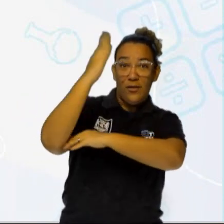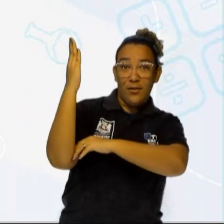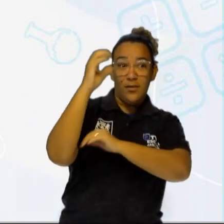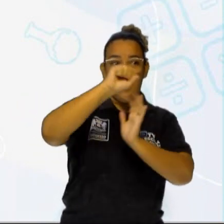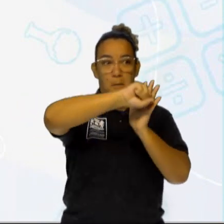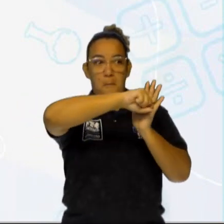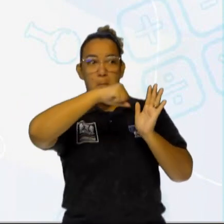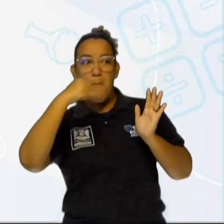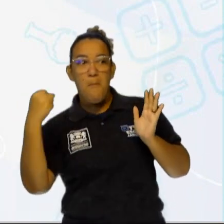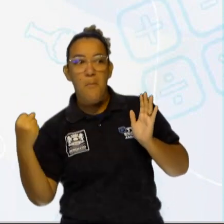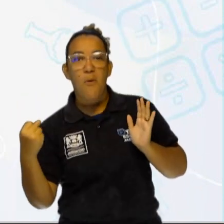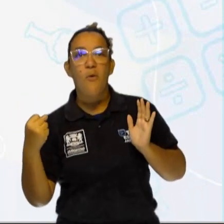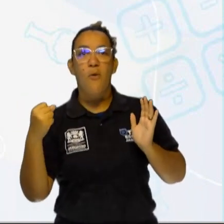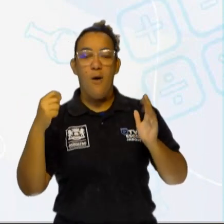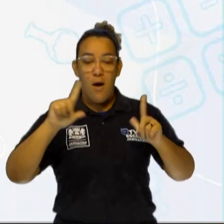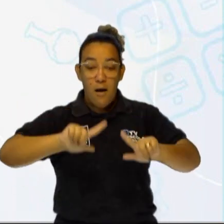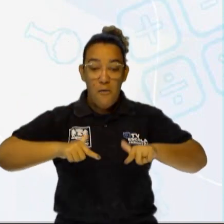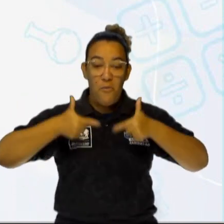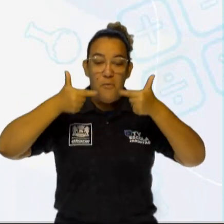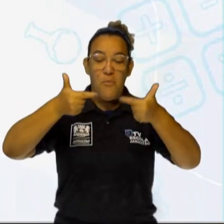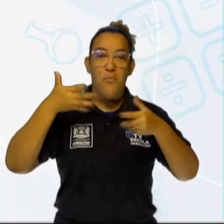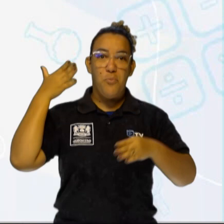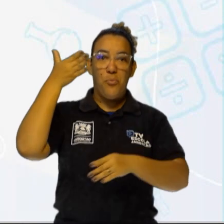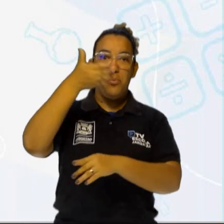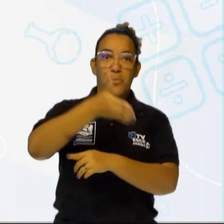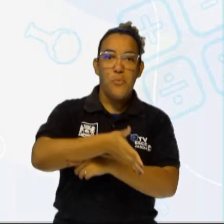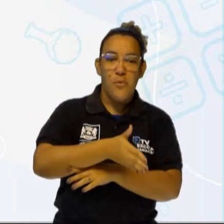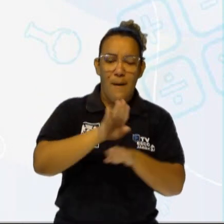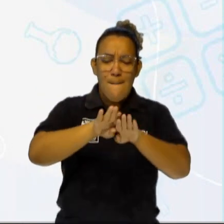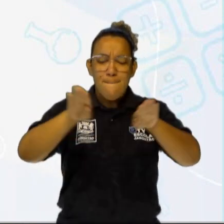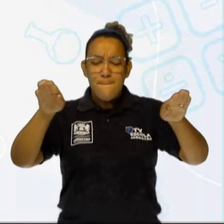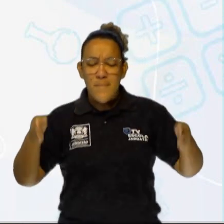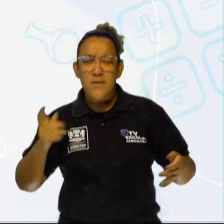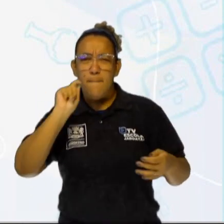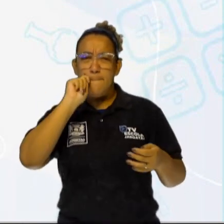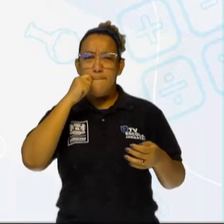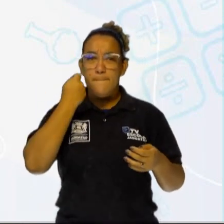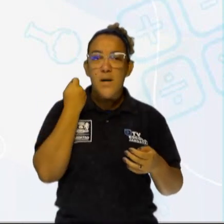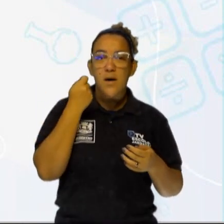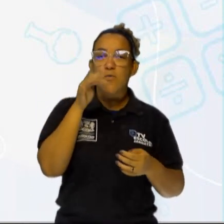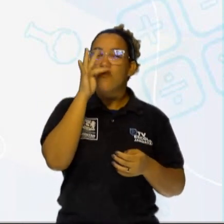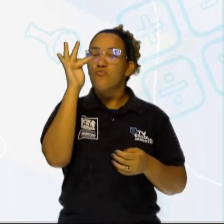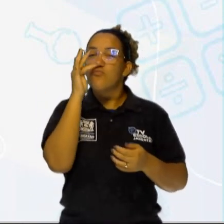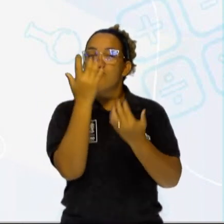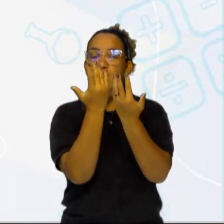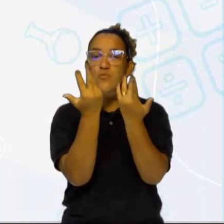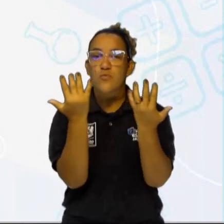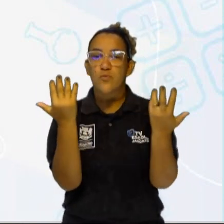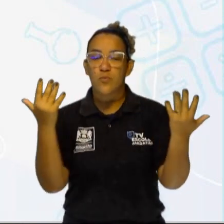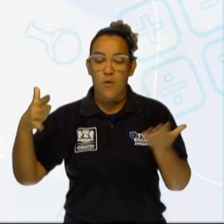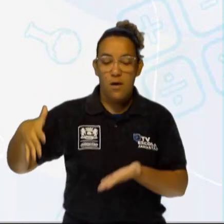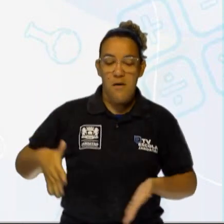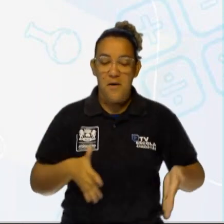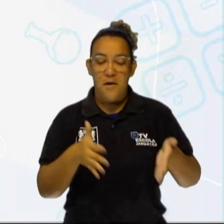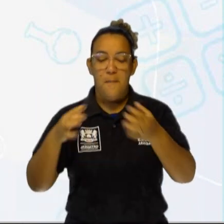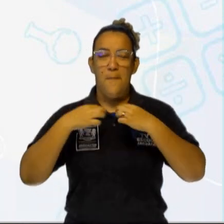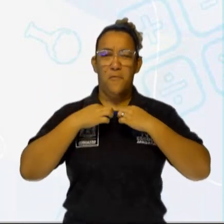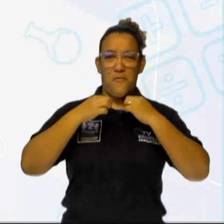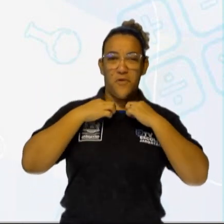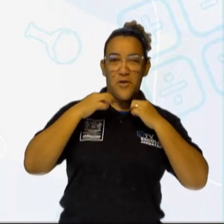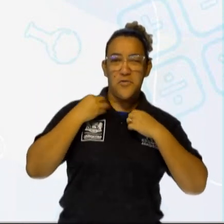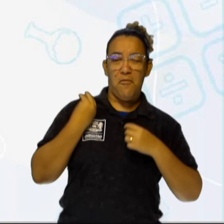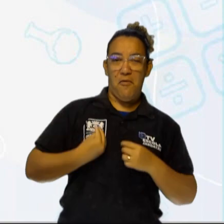abertas para a sorte entrar. Em todas as mesas pão, flores enfeitando, os caminhos, os vestidos, os destinos, e